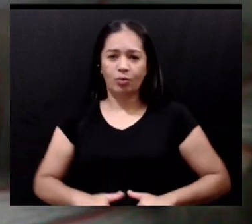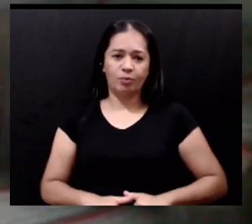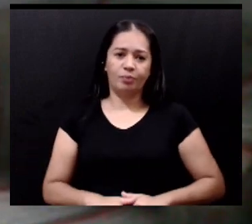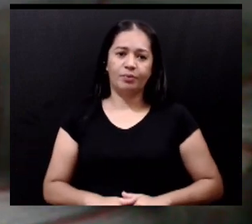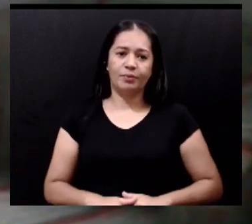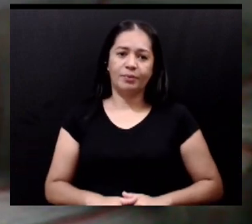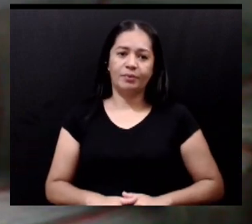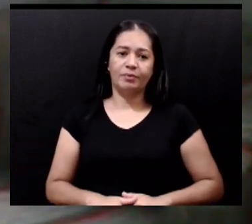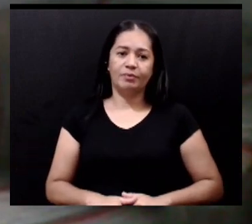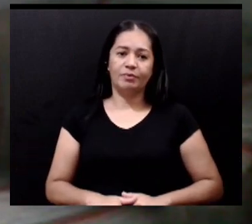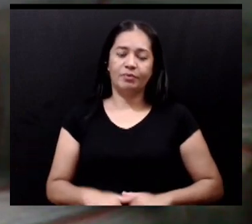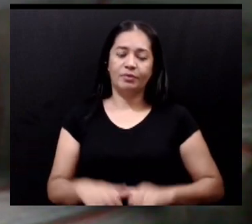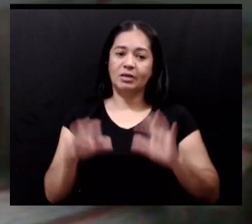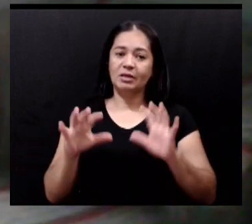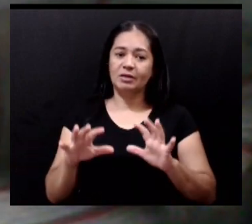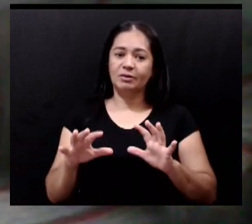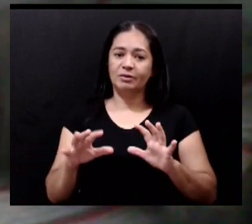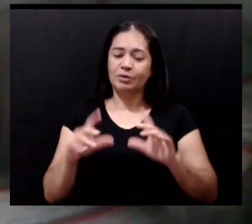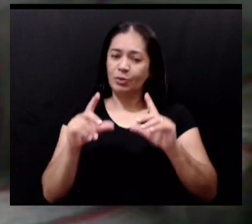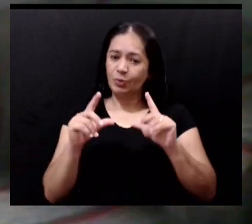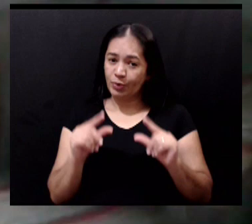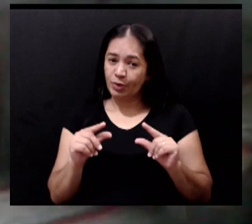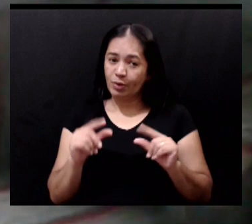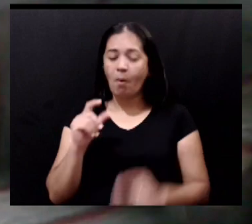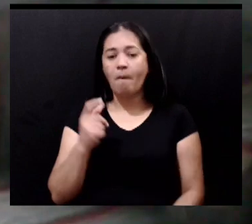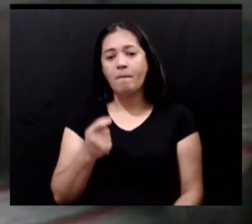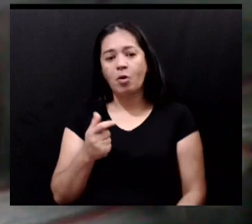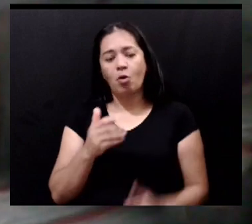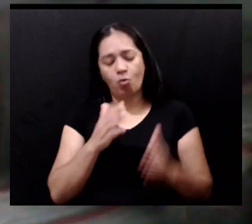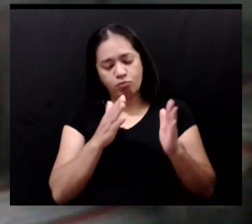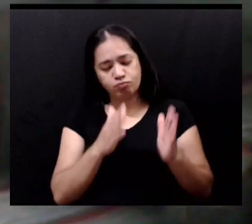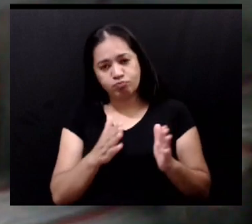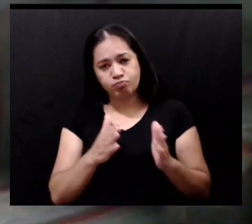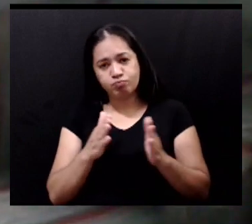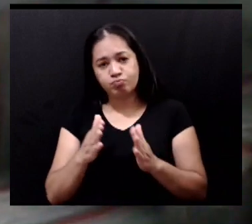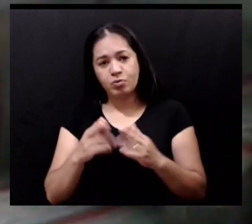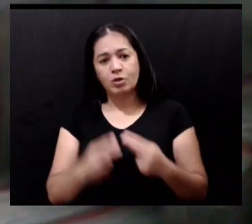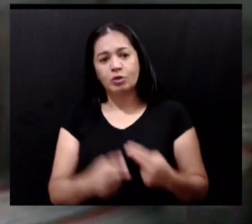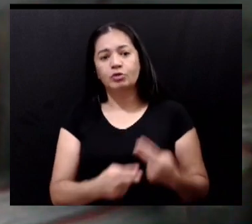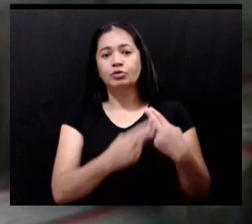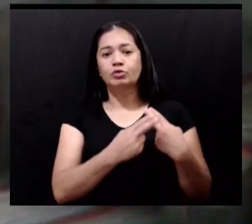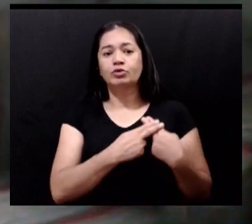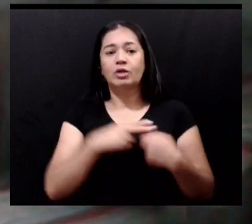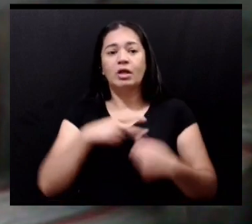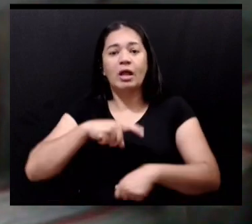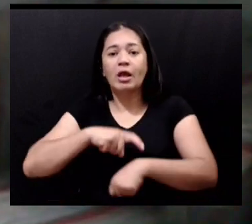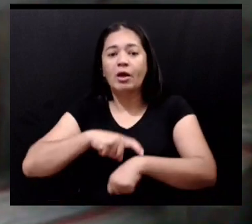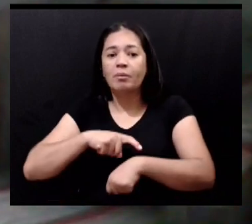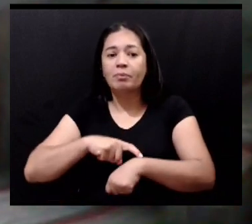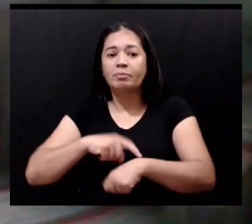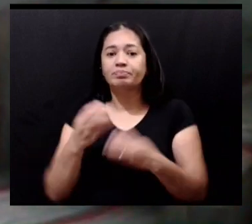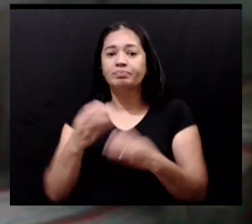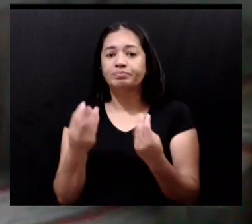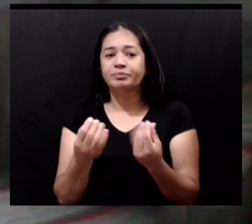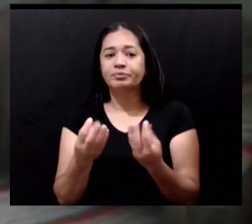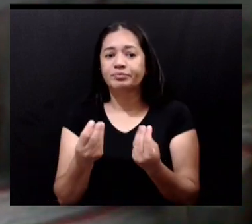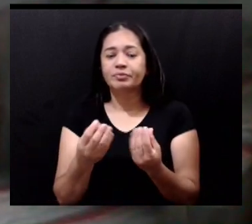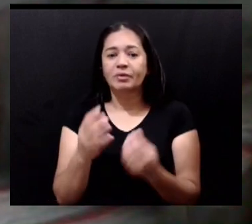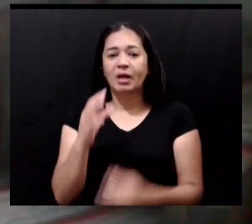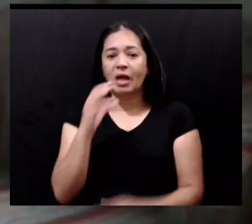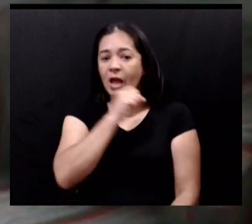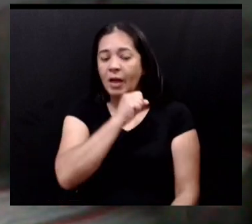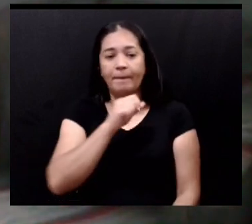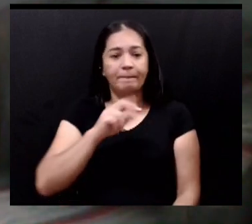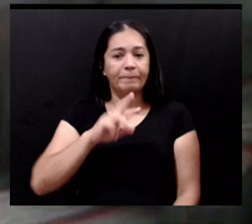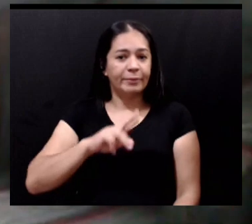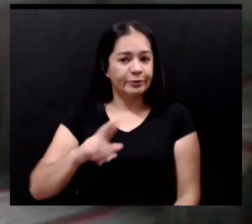isso diminui um pouco. Né? O processo de luto é aquele momento que não é breve, né? Não dá para a gente